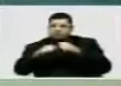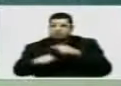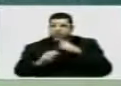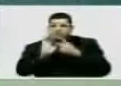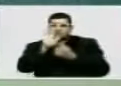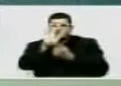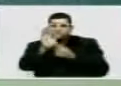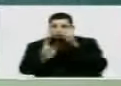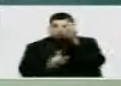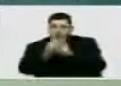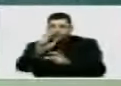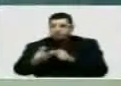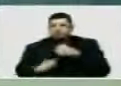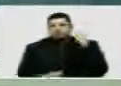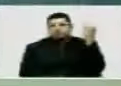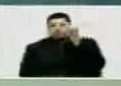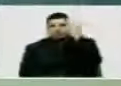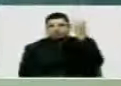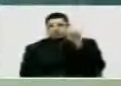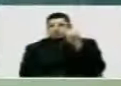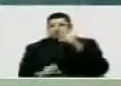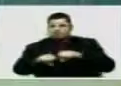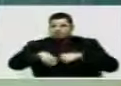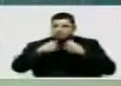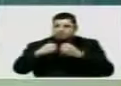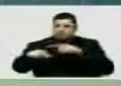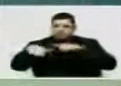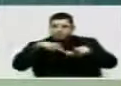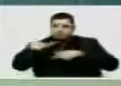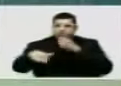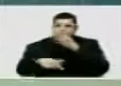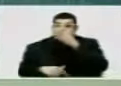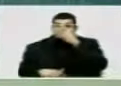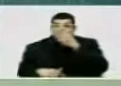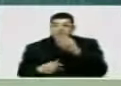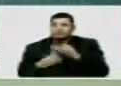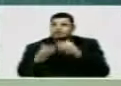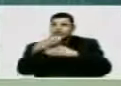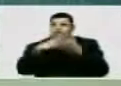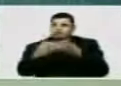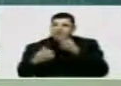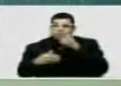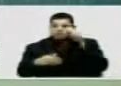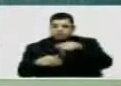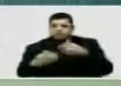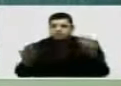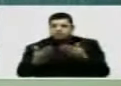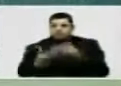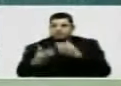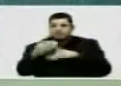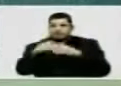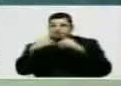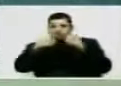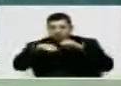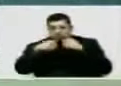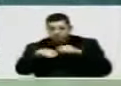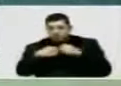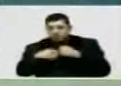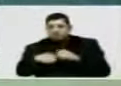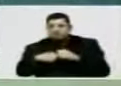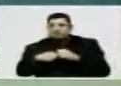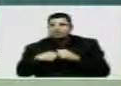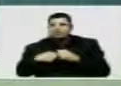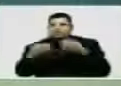são gestos importantes nessa luta de resistência. E é sobre isso que eu estou falando, sobre a necessidade